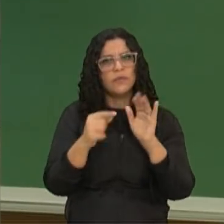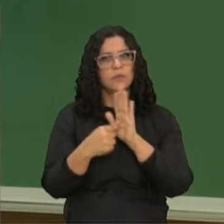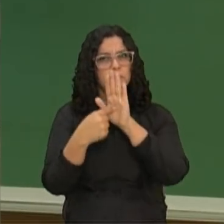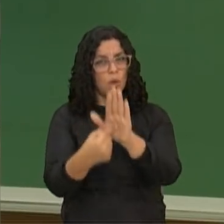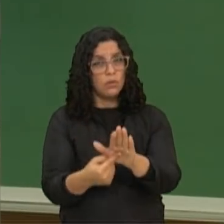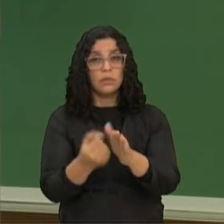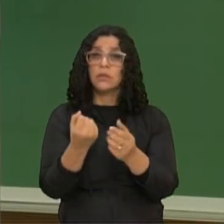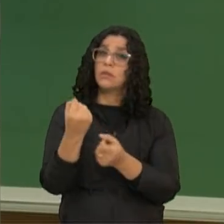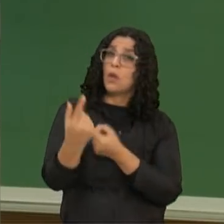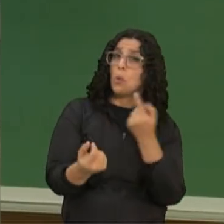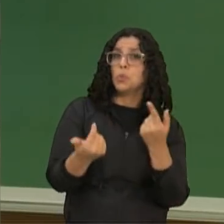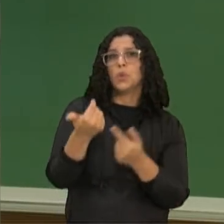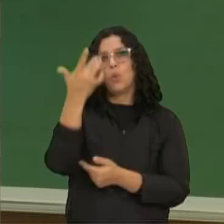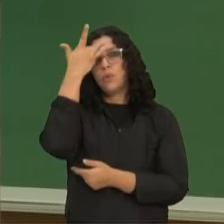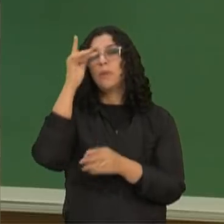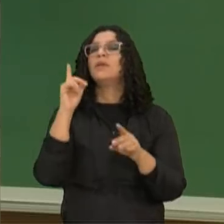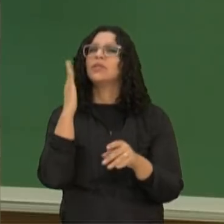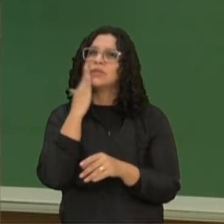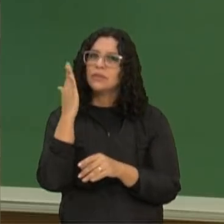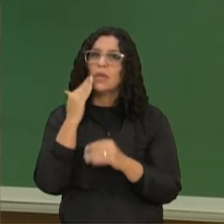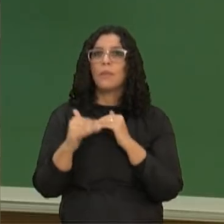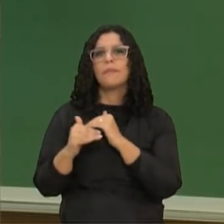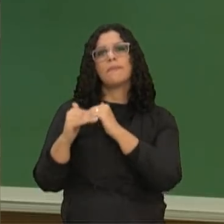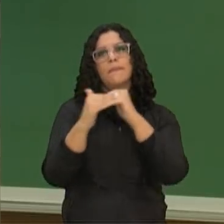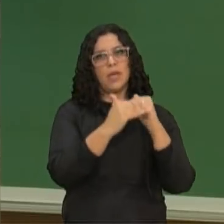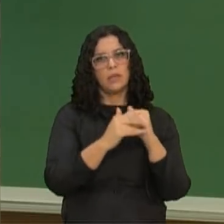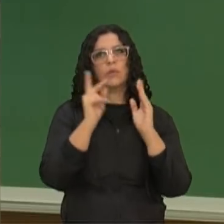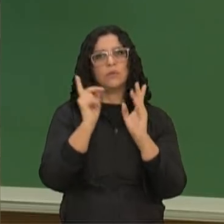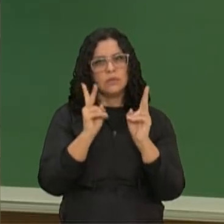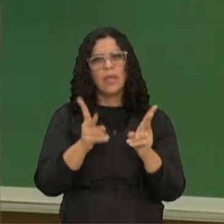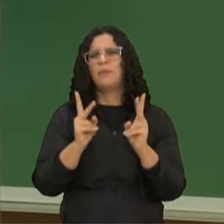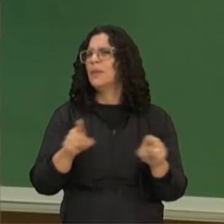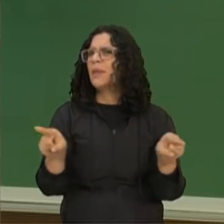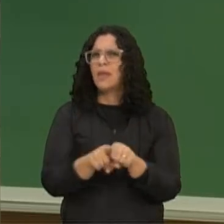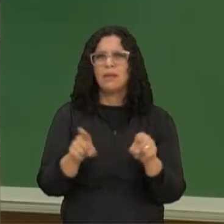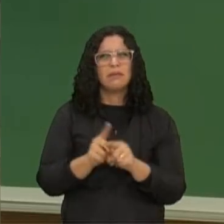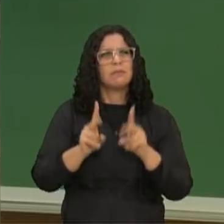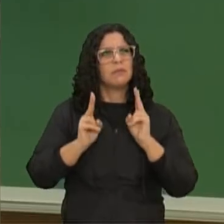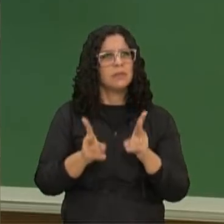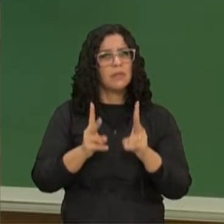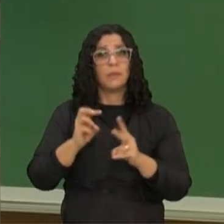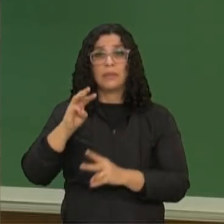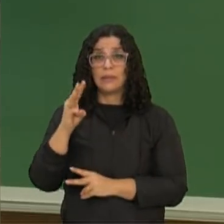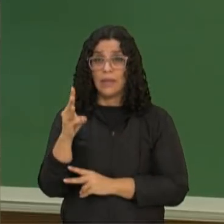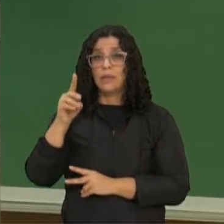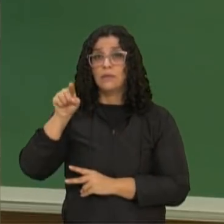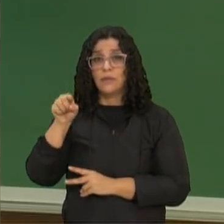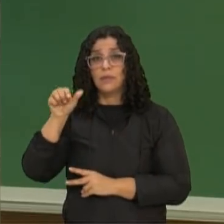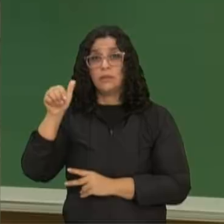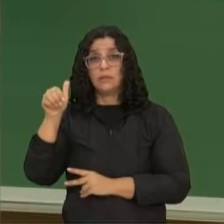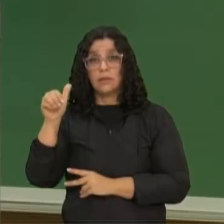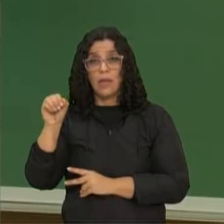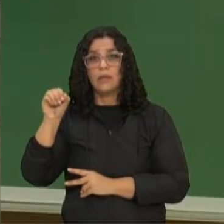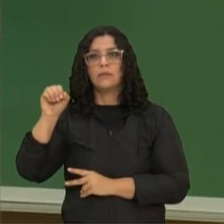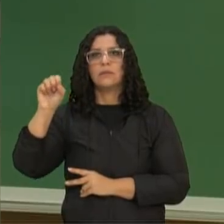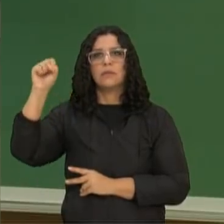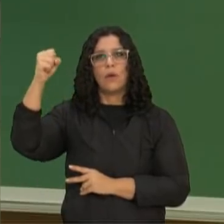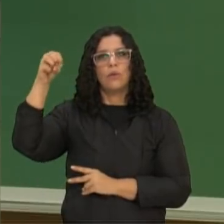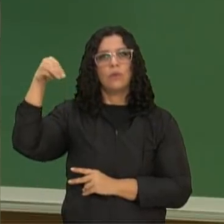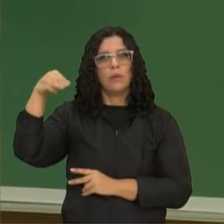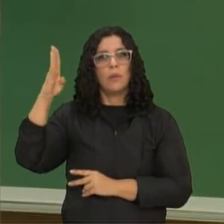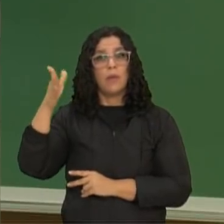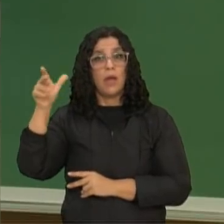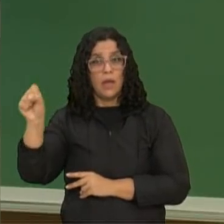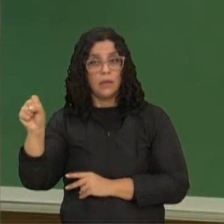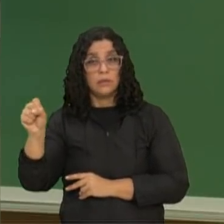mas a velocidade da luz a gente trabalha como sendo padrão em 3 vezes 10 elevado a 8 metros por segundo. Outra coisa que alguns